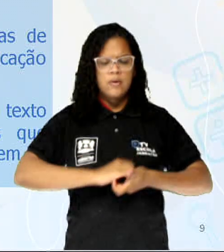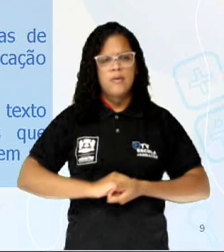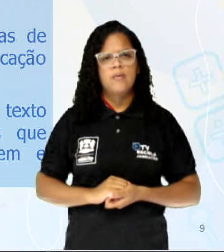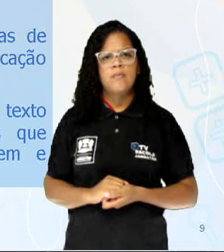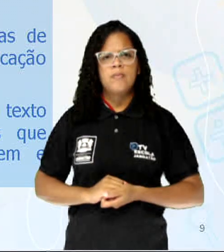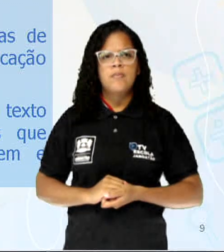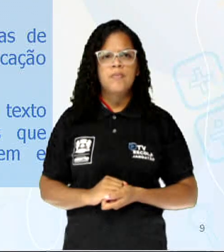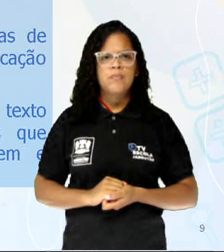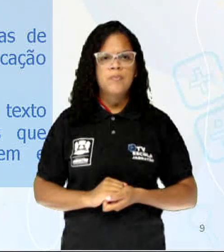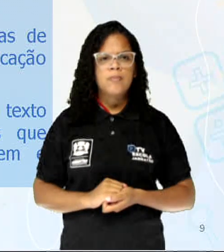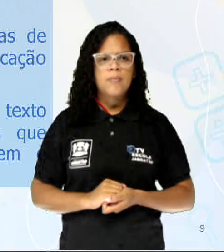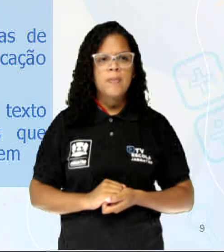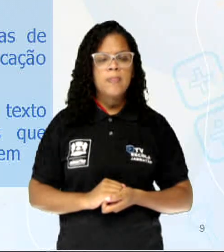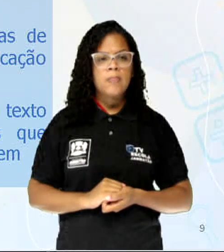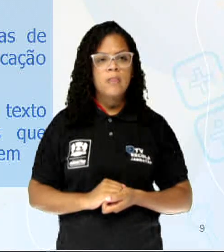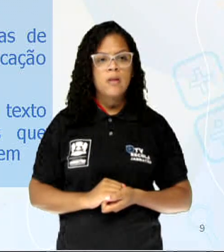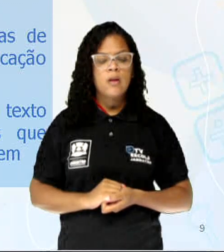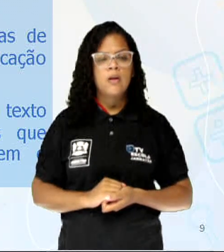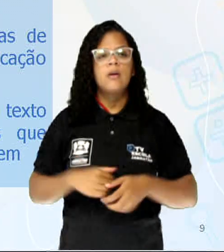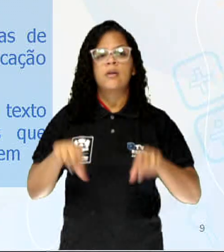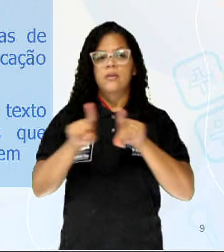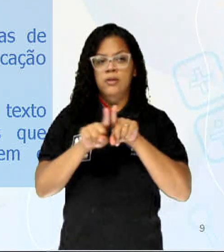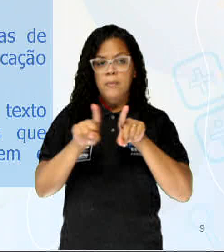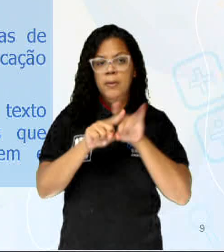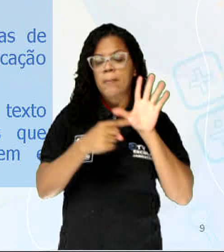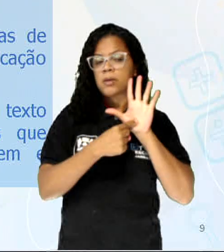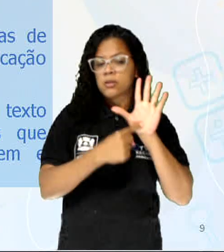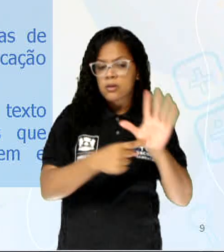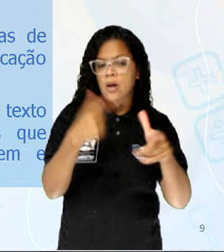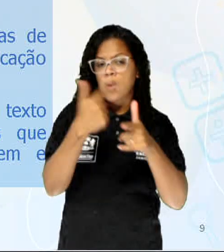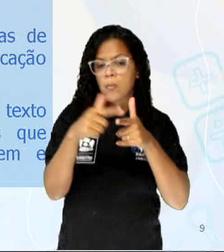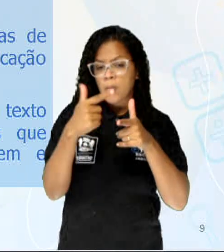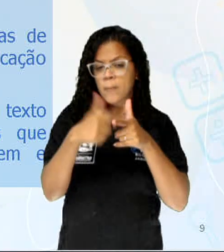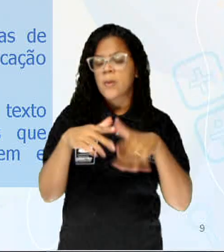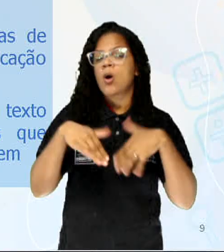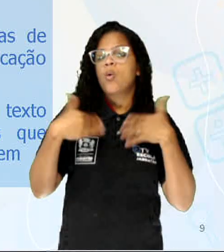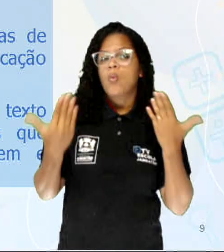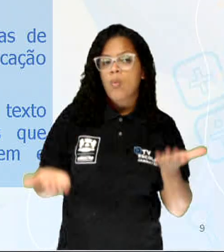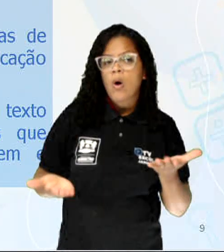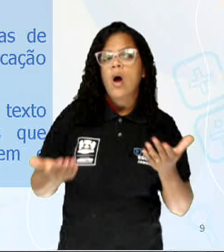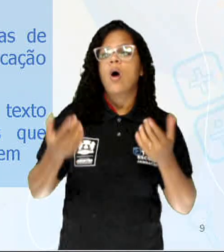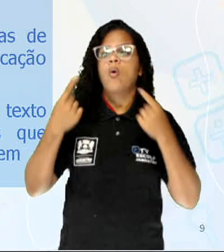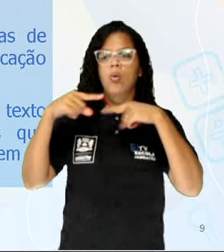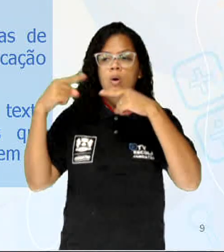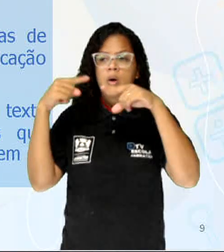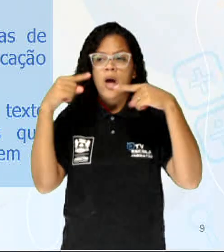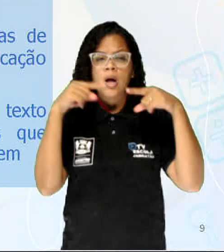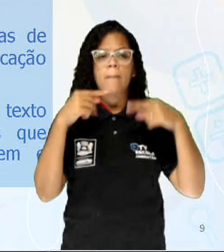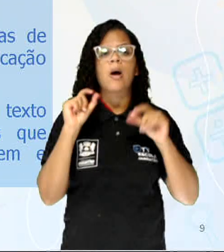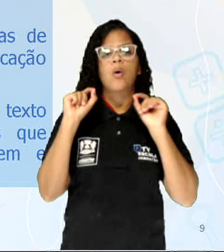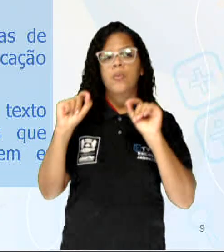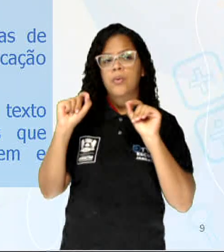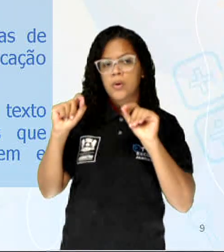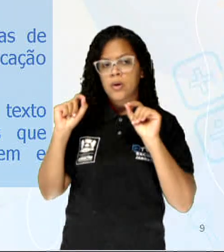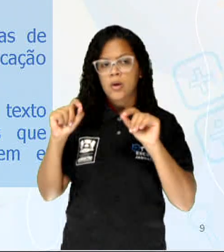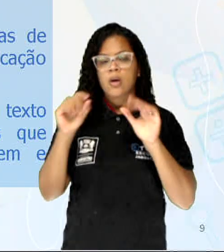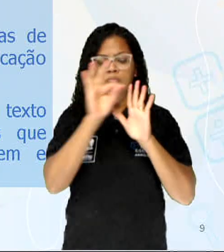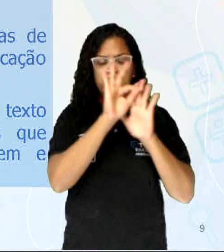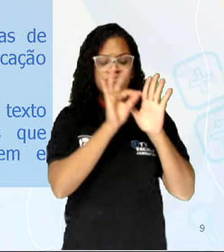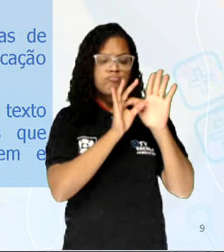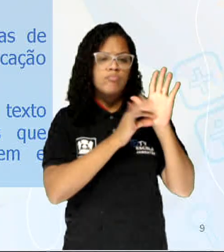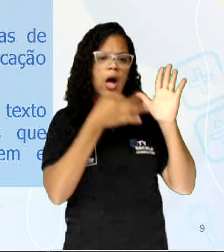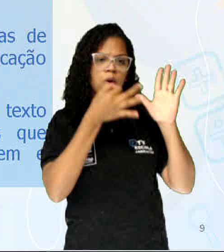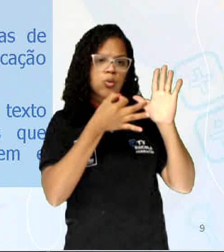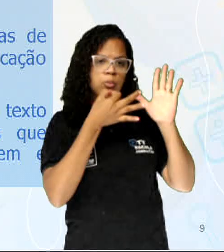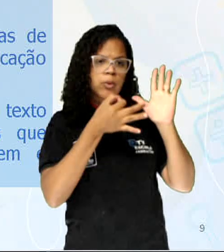Conveniente, as formas adequadas, a apresentação do problema, a reivindicação principal e os argumentos que fundamentam a denúncia. Observe